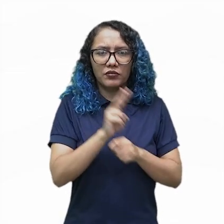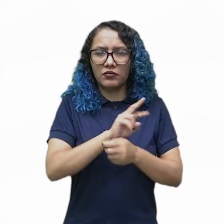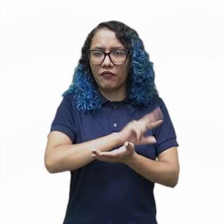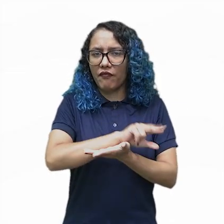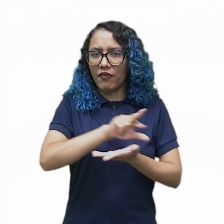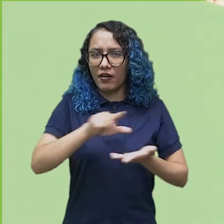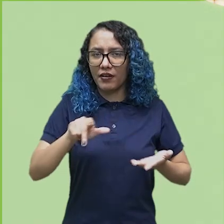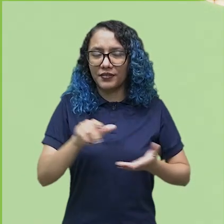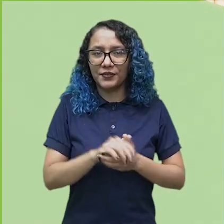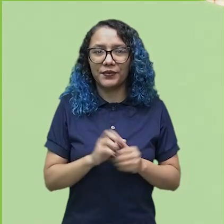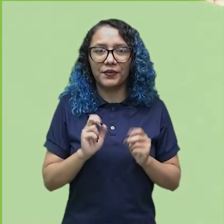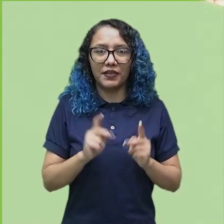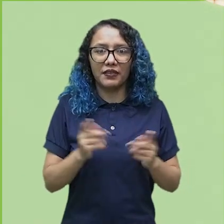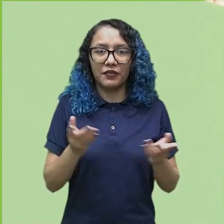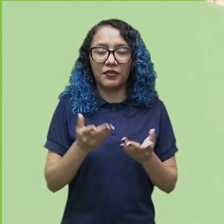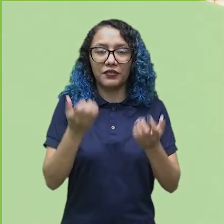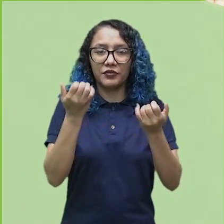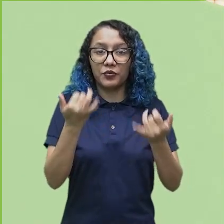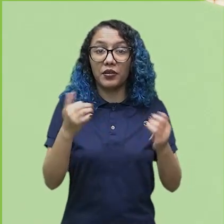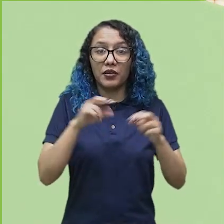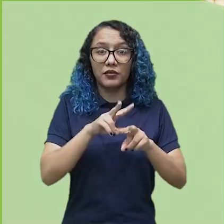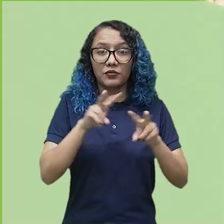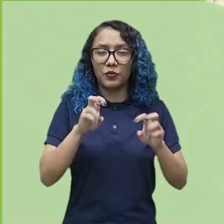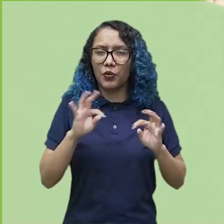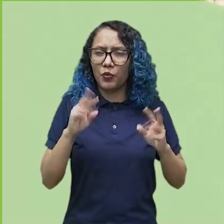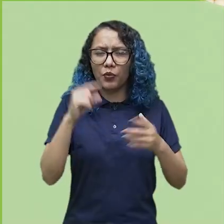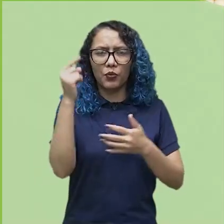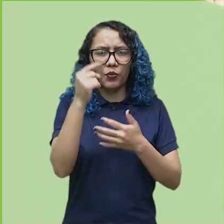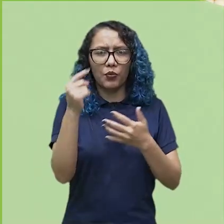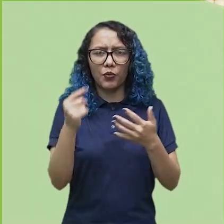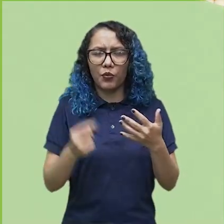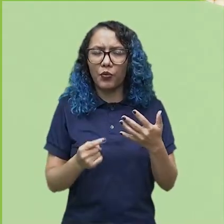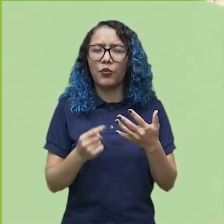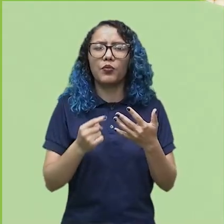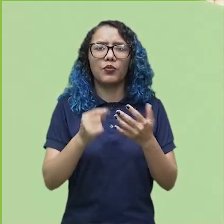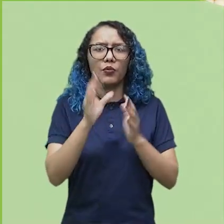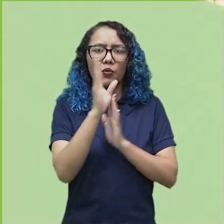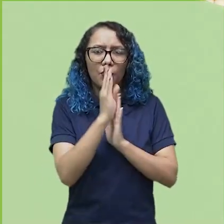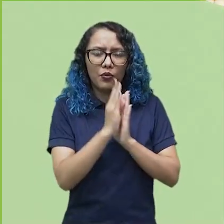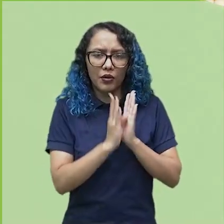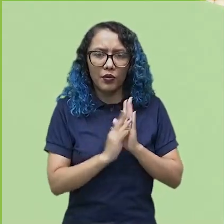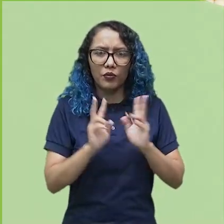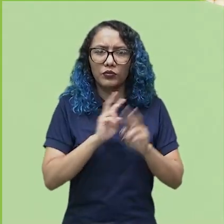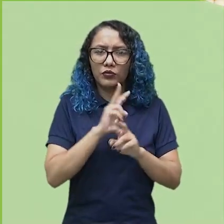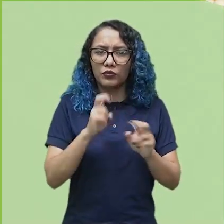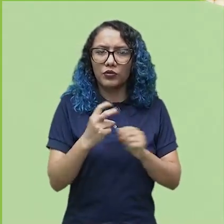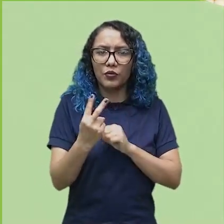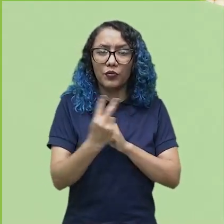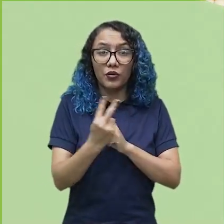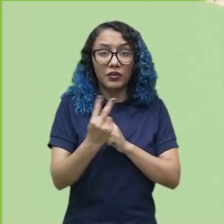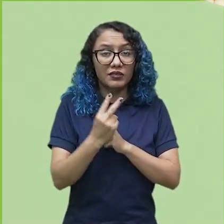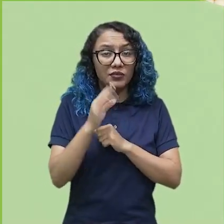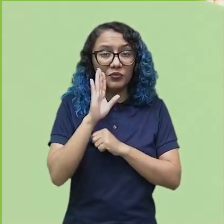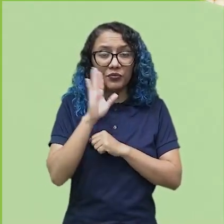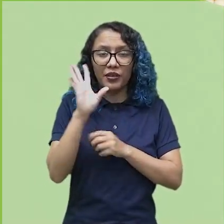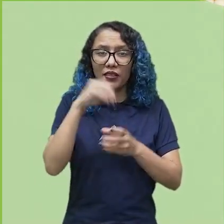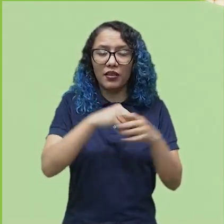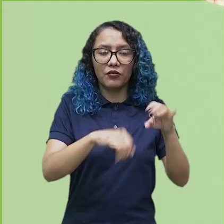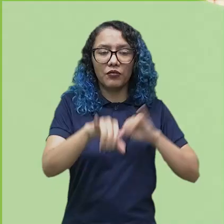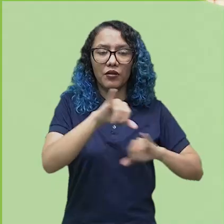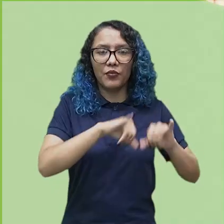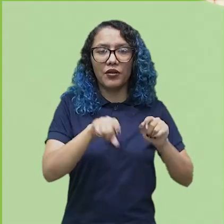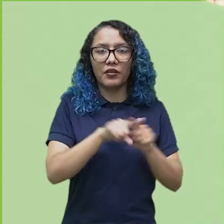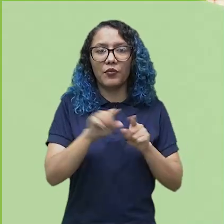entre outros, tá bom? Então, a gente vai falar sobre todos esses assuntos que envolvem a proteção, principalmente em laboratório,